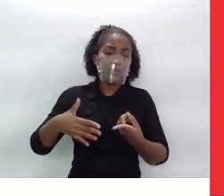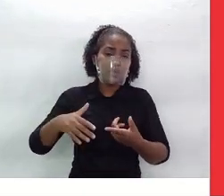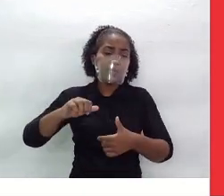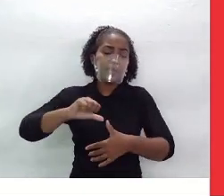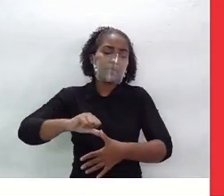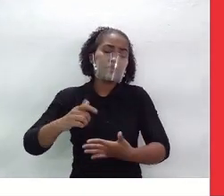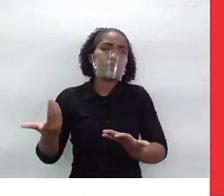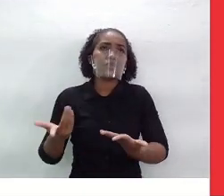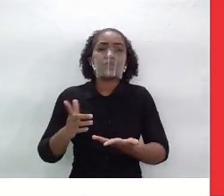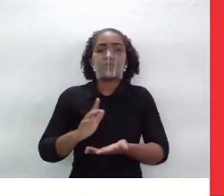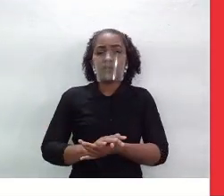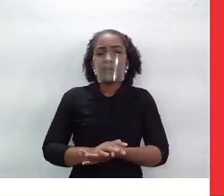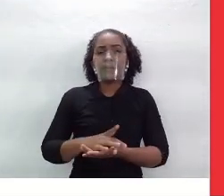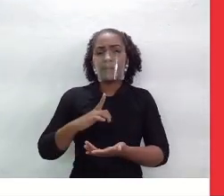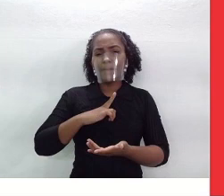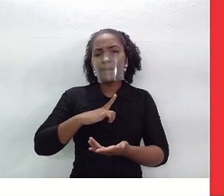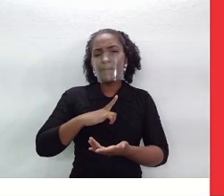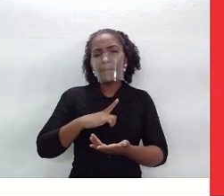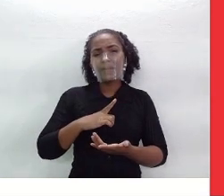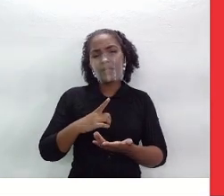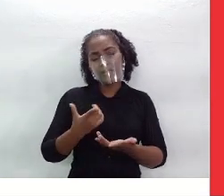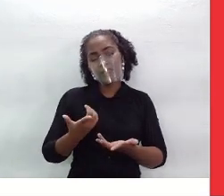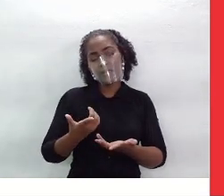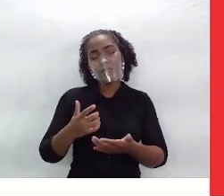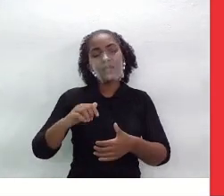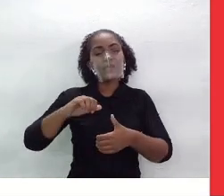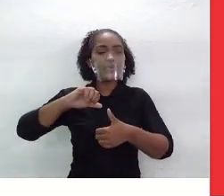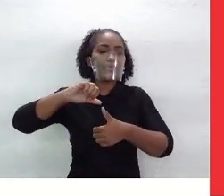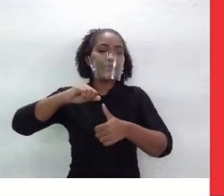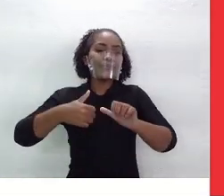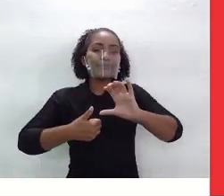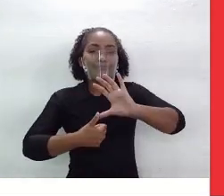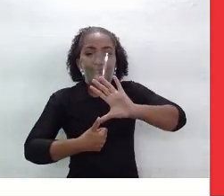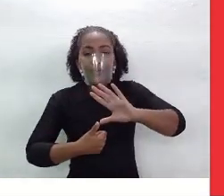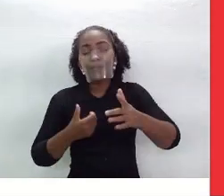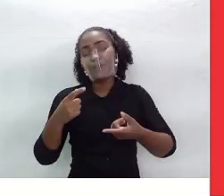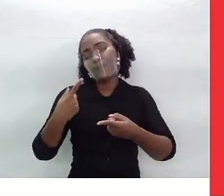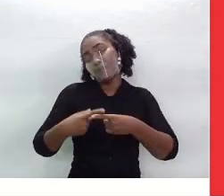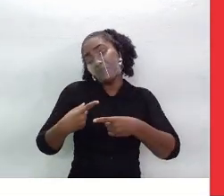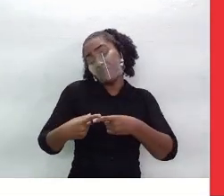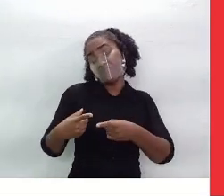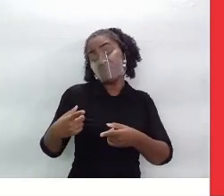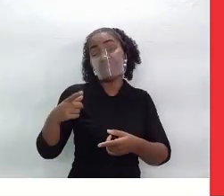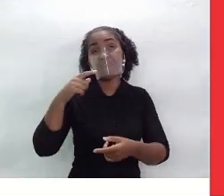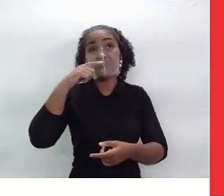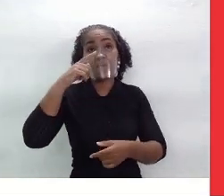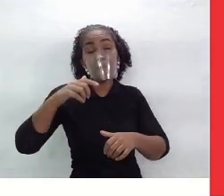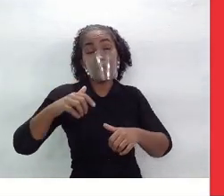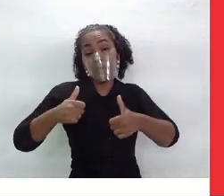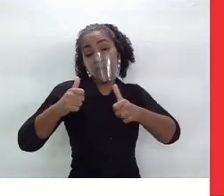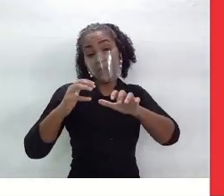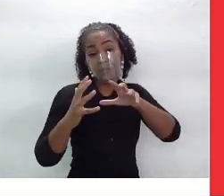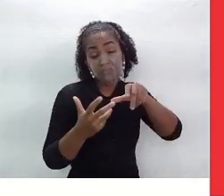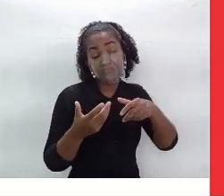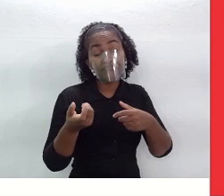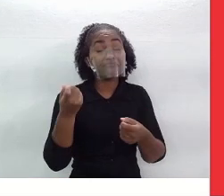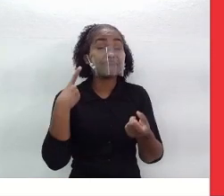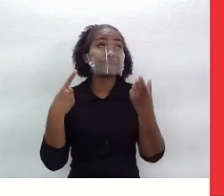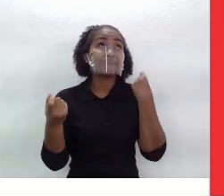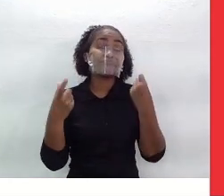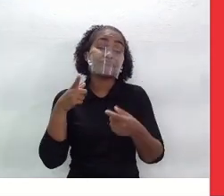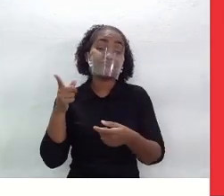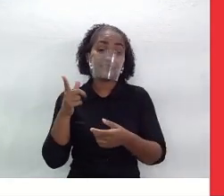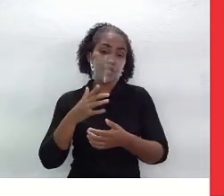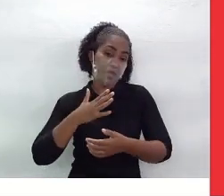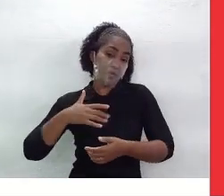do Sul, menos importante é a América do Norte, porque eles se acham os melhores do mundo, mas eu não estou nem aí para eles, eu